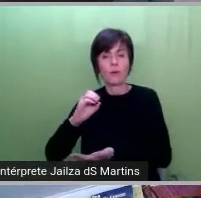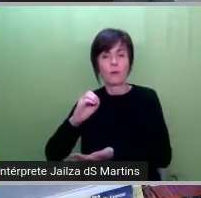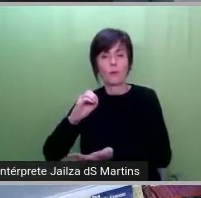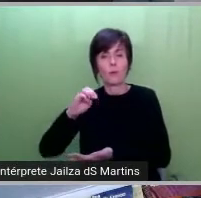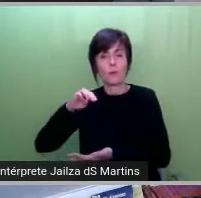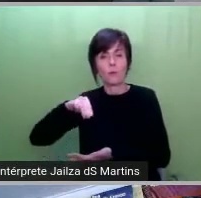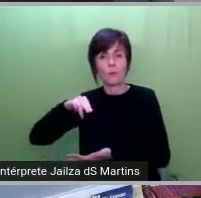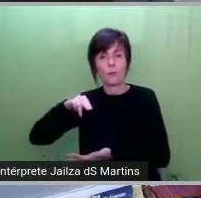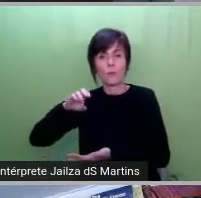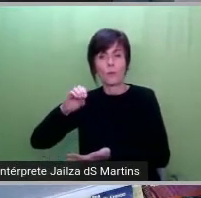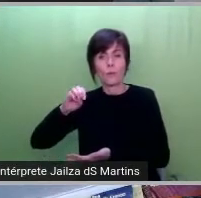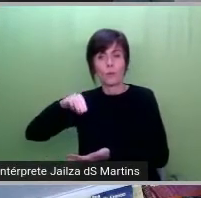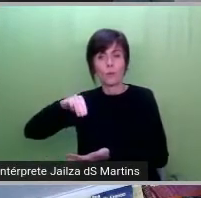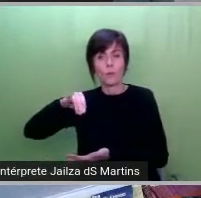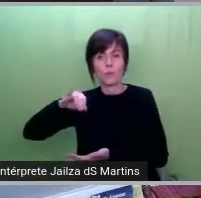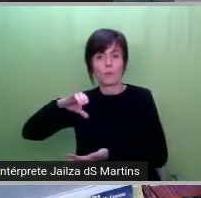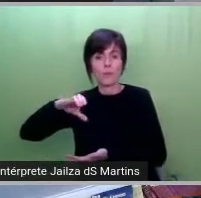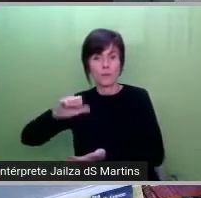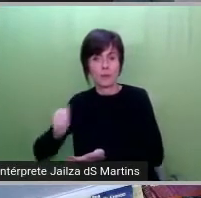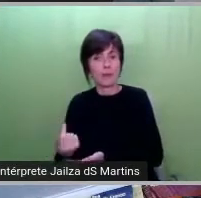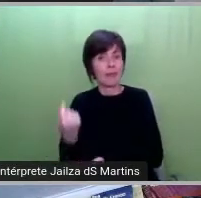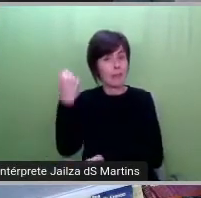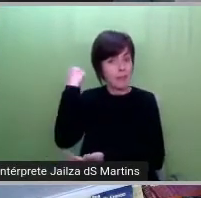E veja, naquele período,